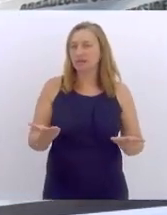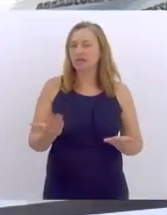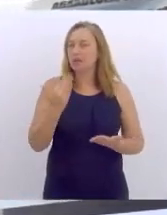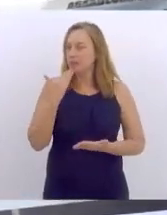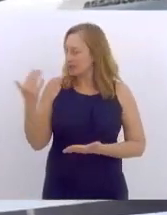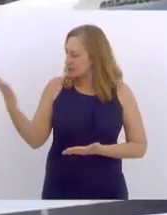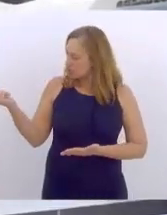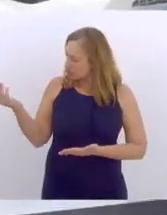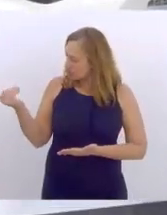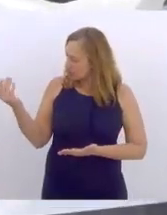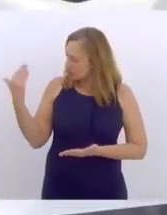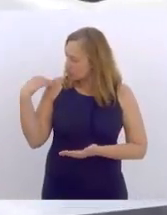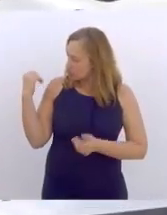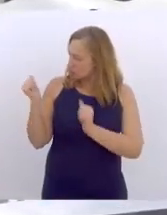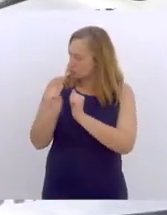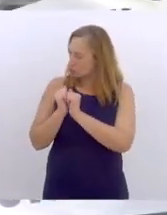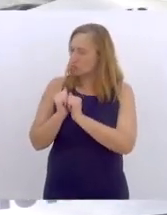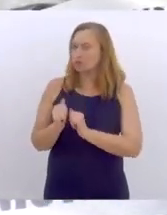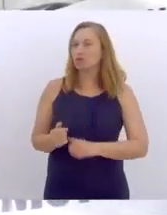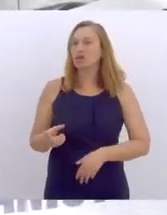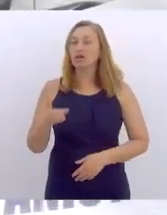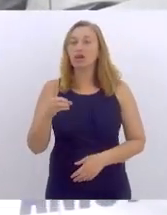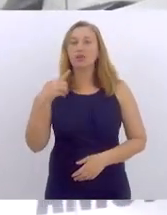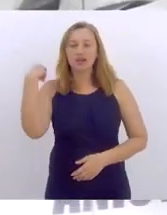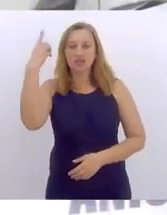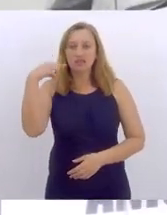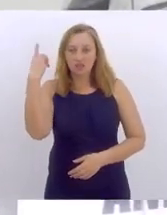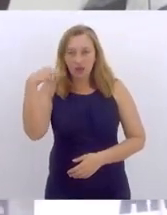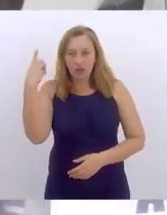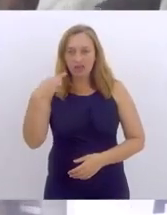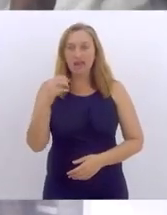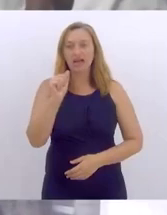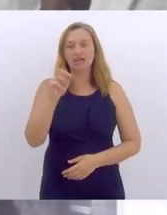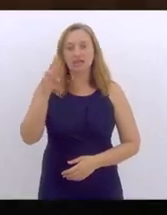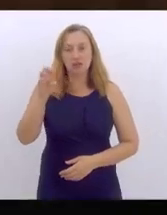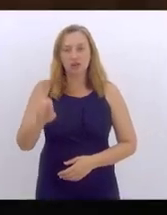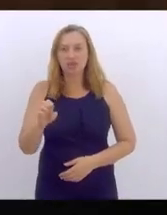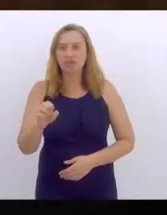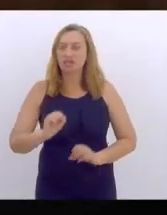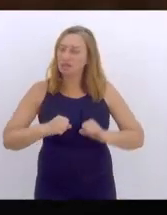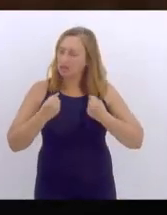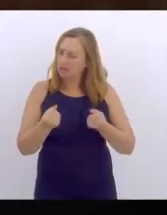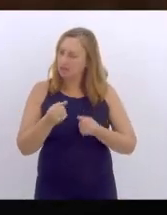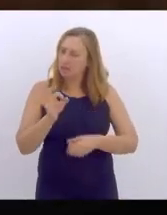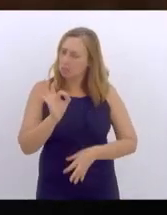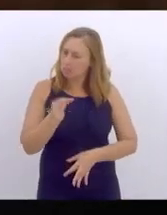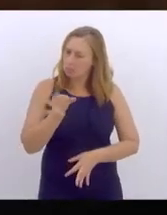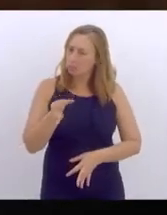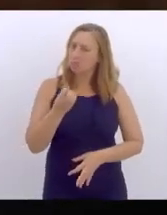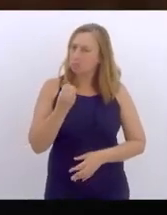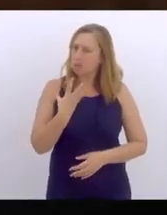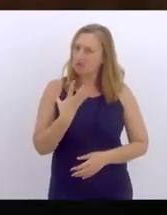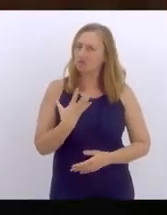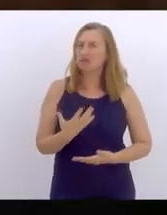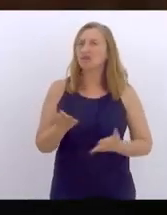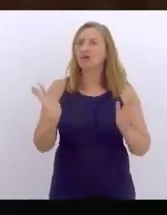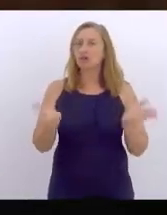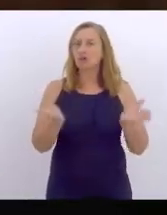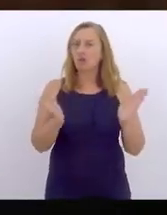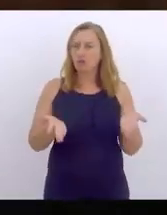lado só um minuto, que é o advogado da Anatorg, que defendeu brilhantemente a Anatorg na audiência e